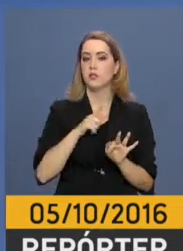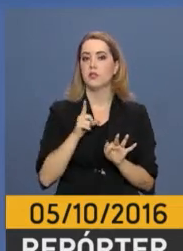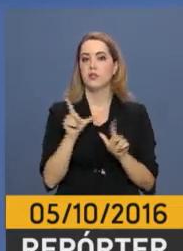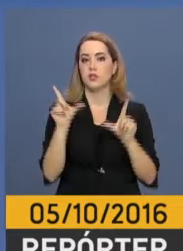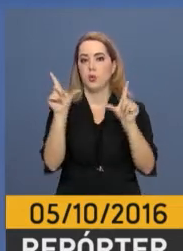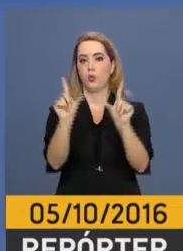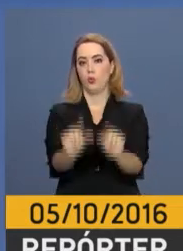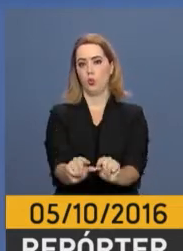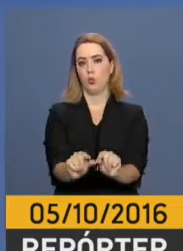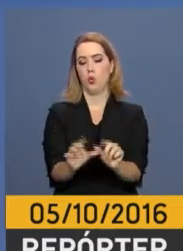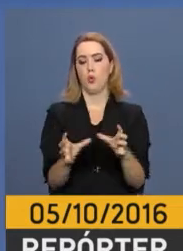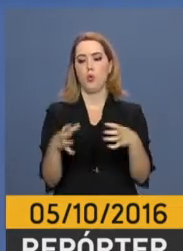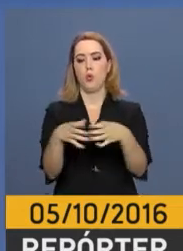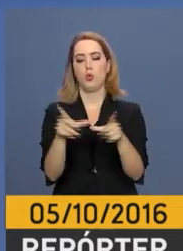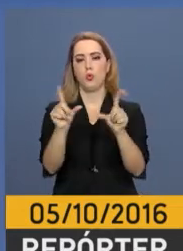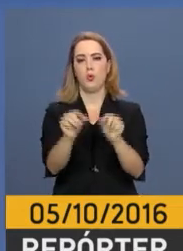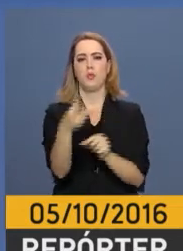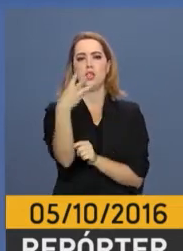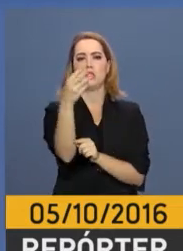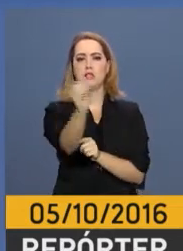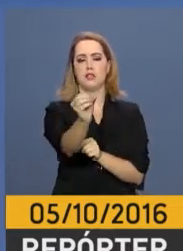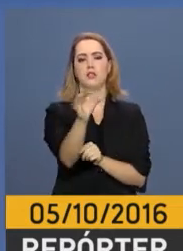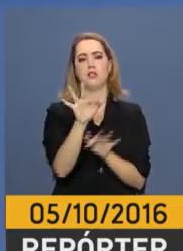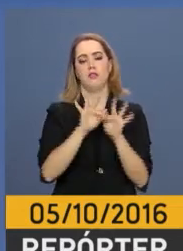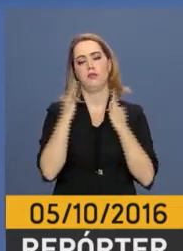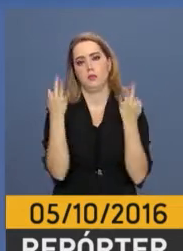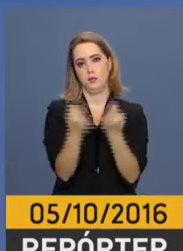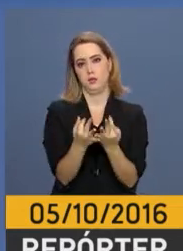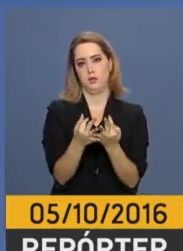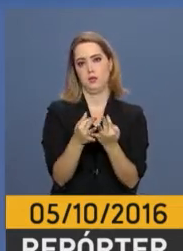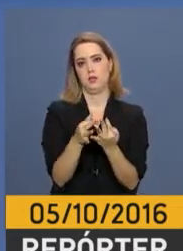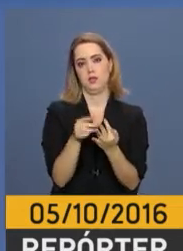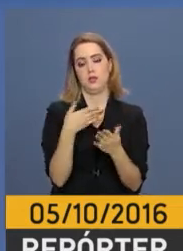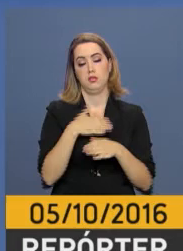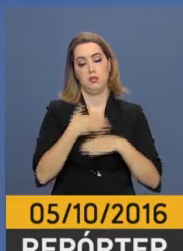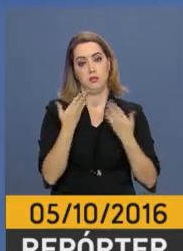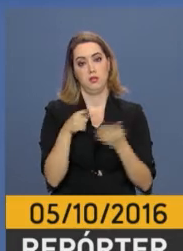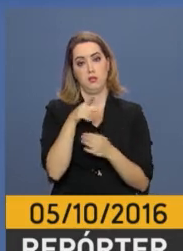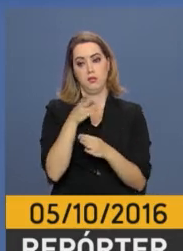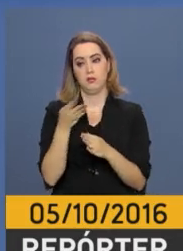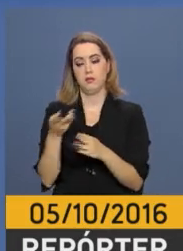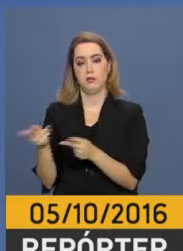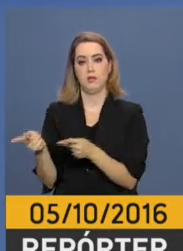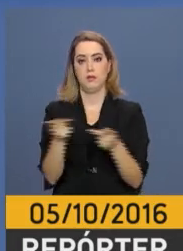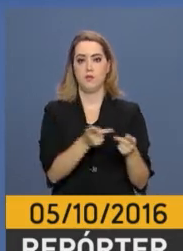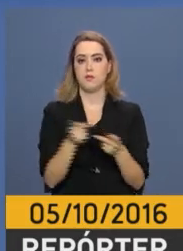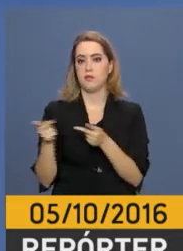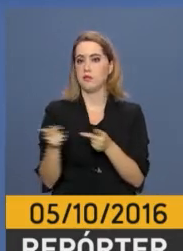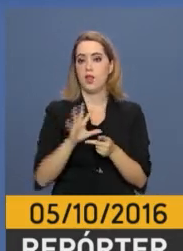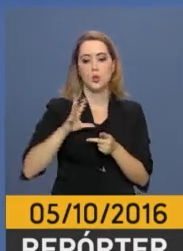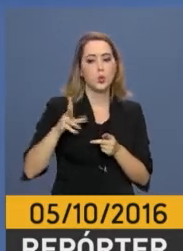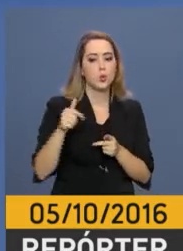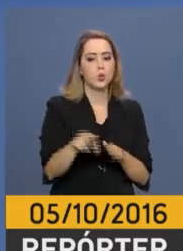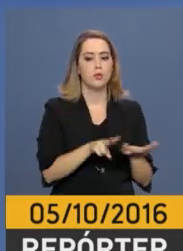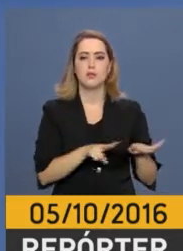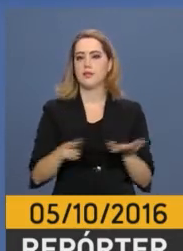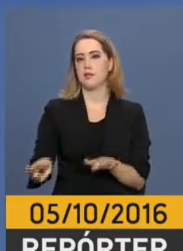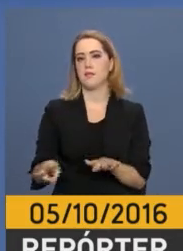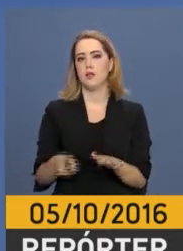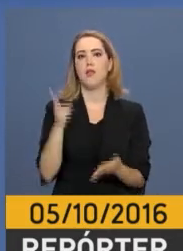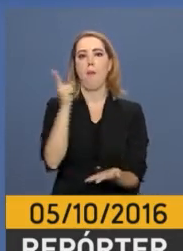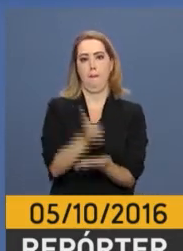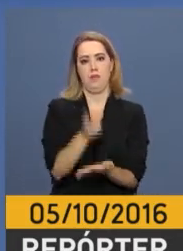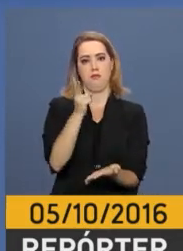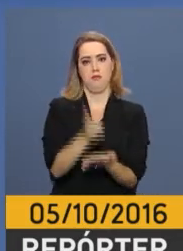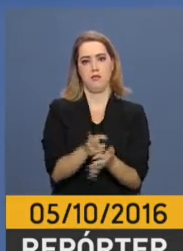menor de famílias para acompanhar em torno de 30 famílias então eles vão visitar suas famílias toda semana a mesma família